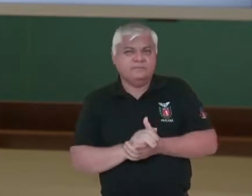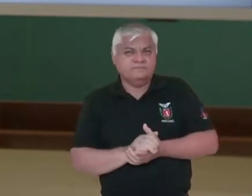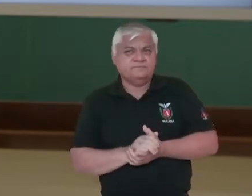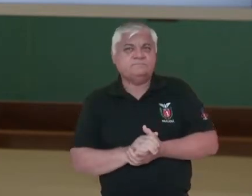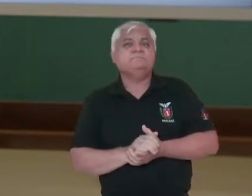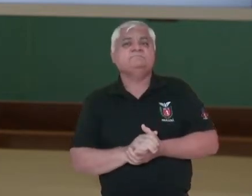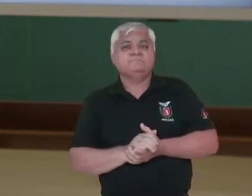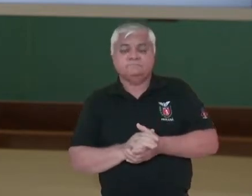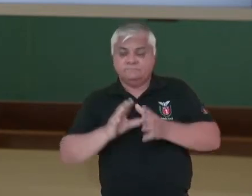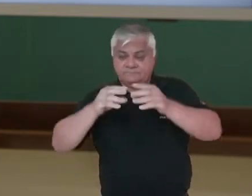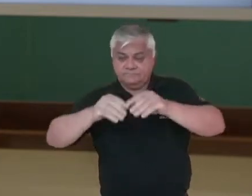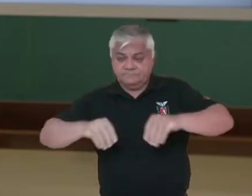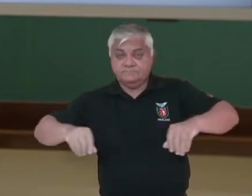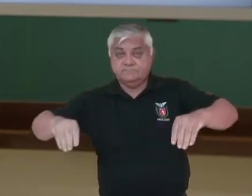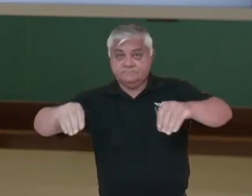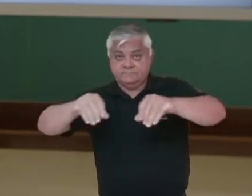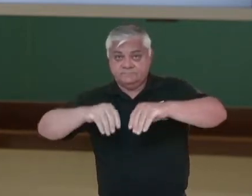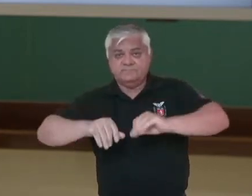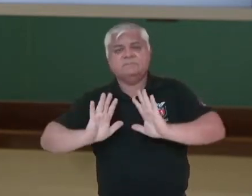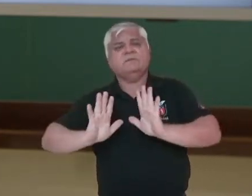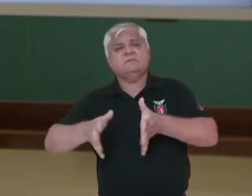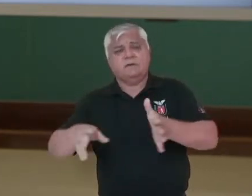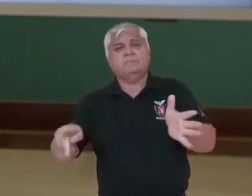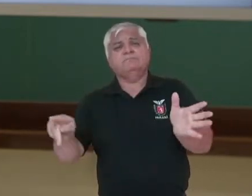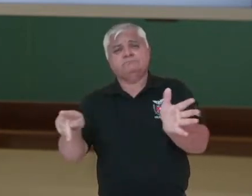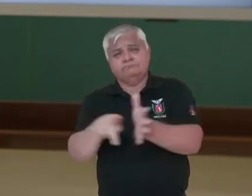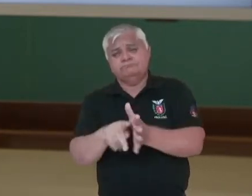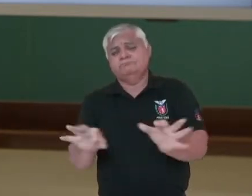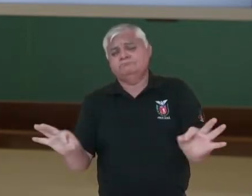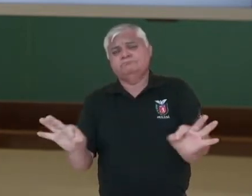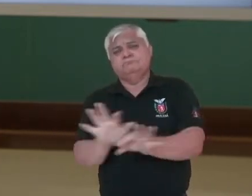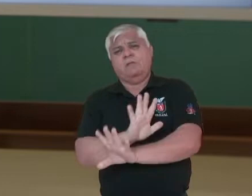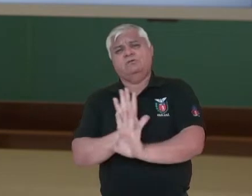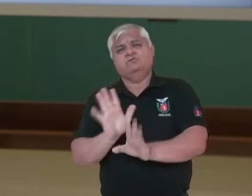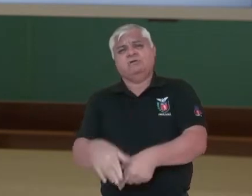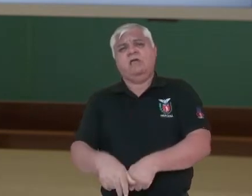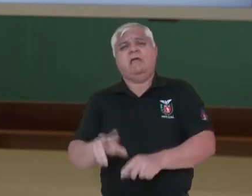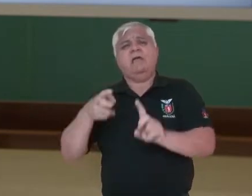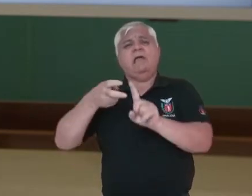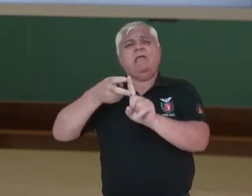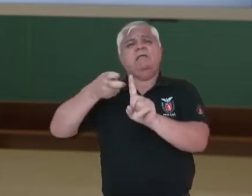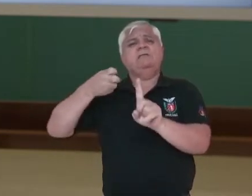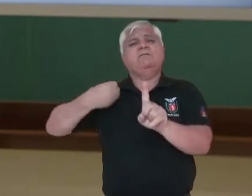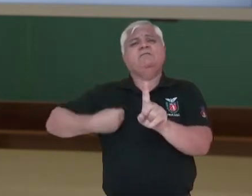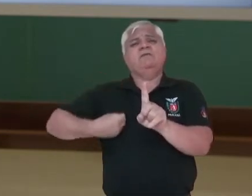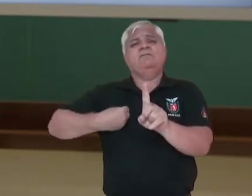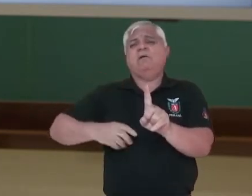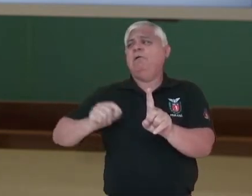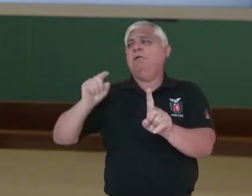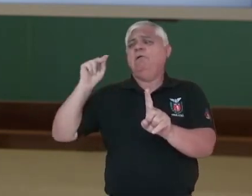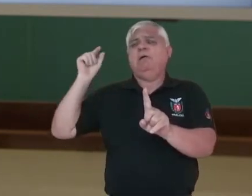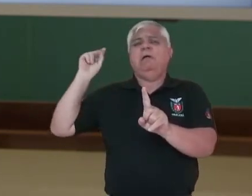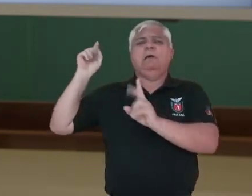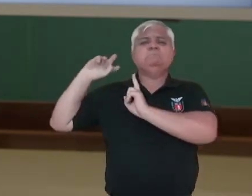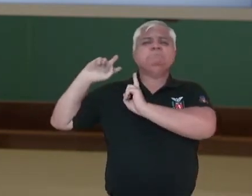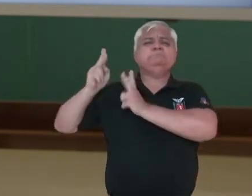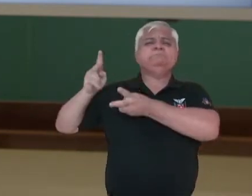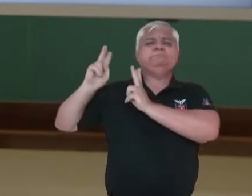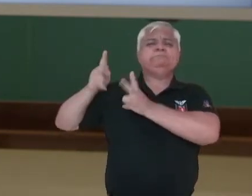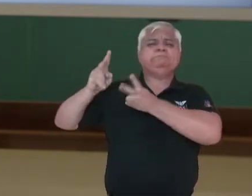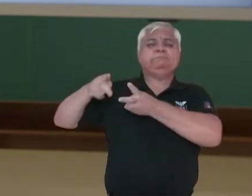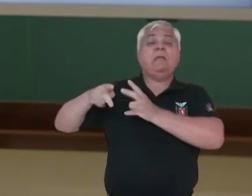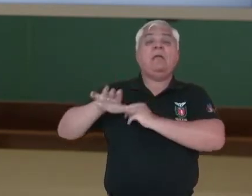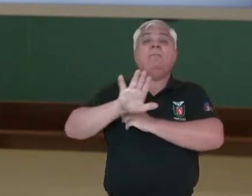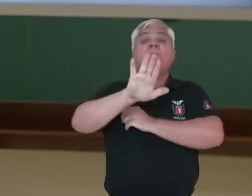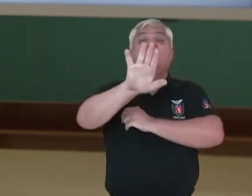As terras em si já existiam antes, os povos indígenas já viviam nessas áreas, mas a formação